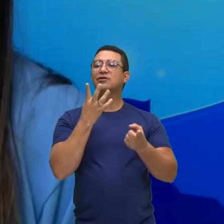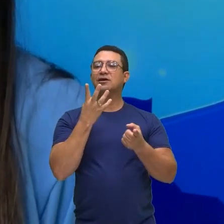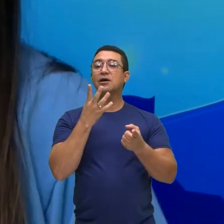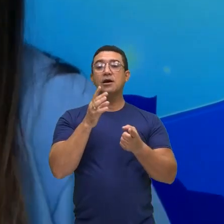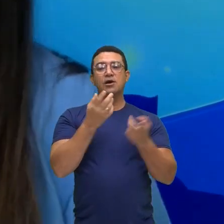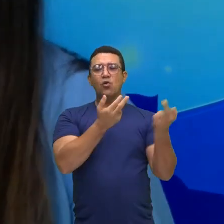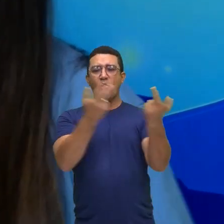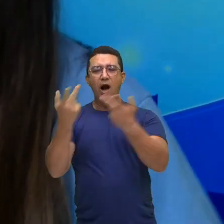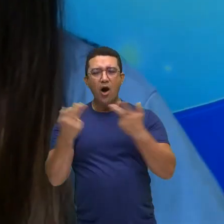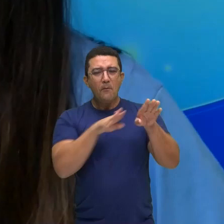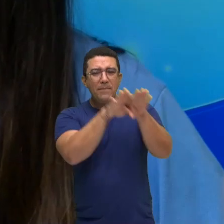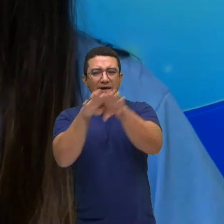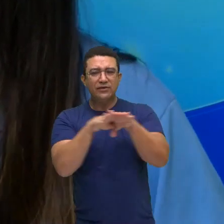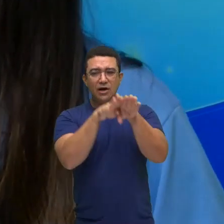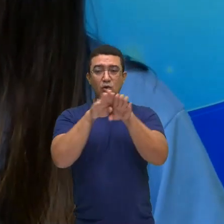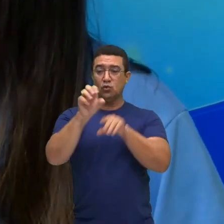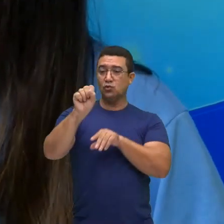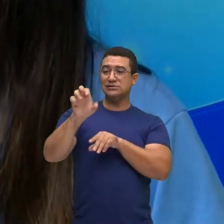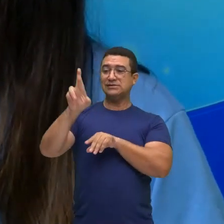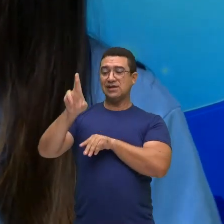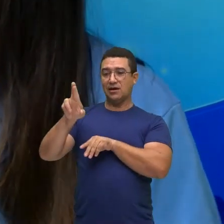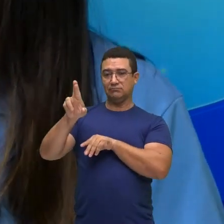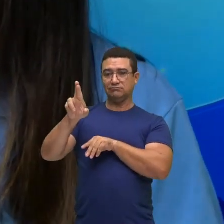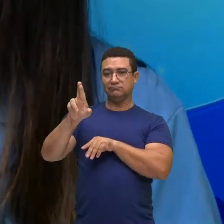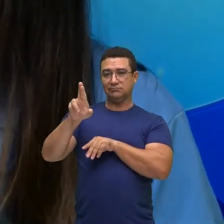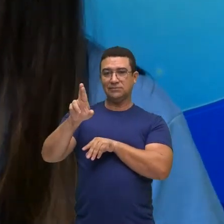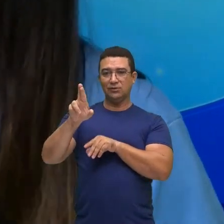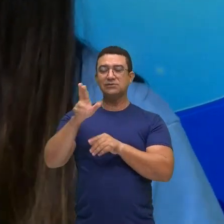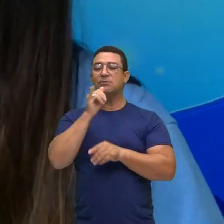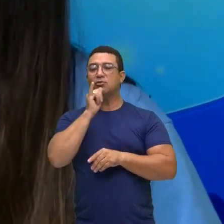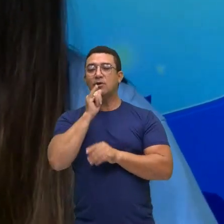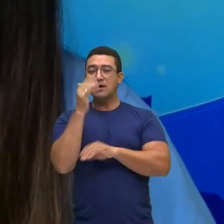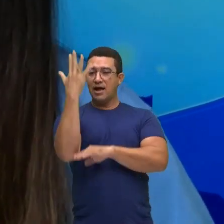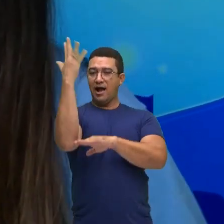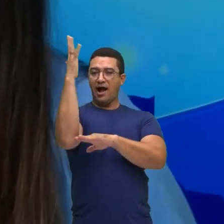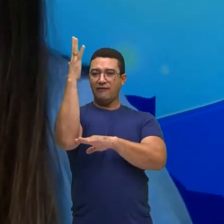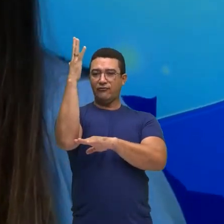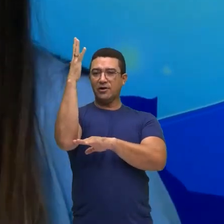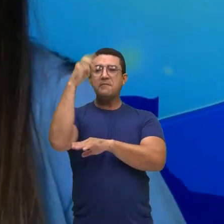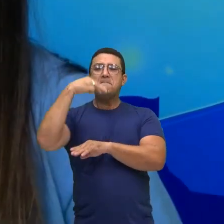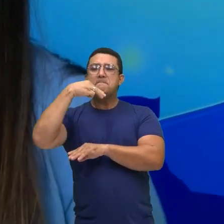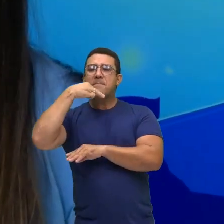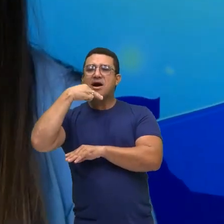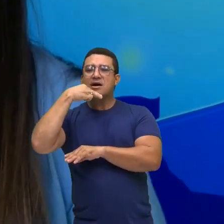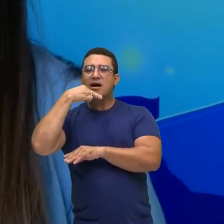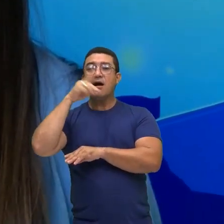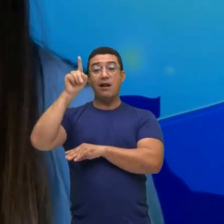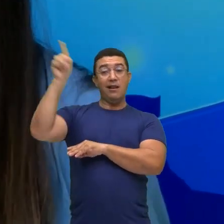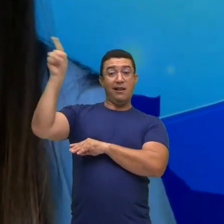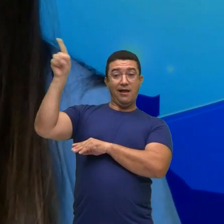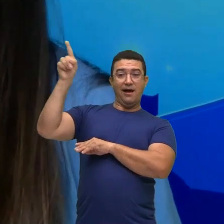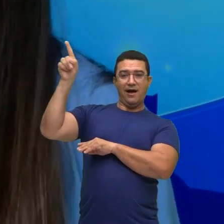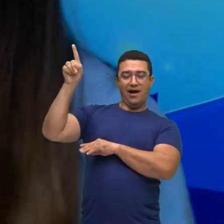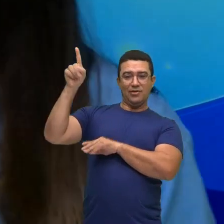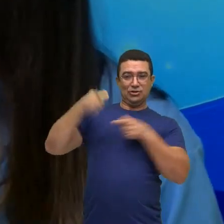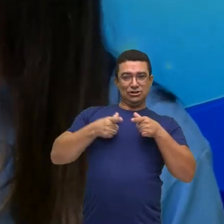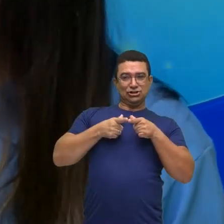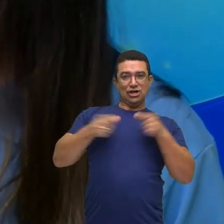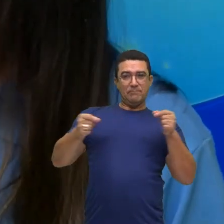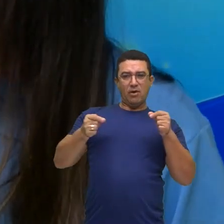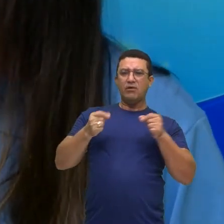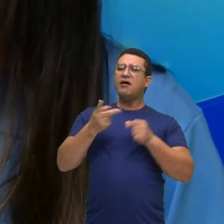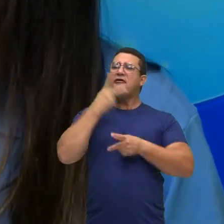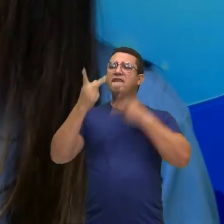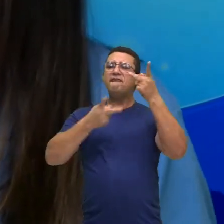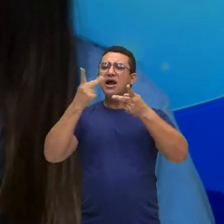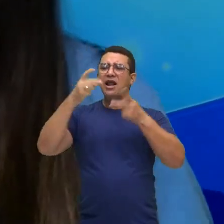né? Então, imagina que eu tenho uma mangueira aqui no Brasil. Se eu encontrar com meu amigo lá no Japão e falar mangueira, ele não vai entender, né?